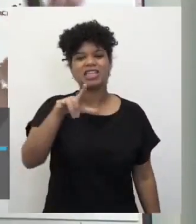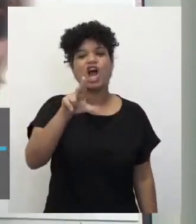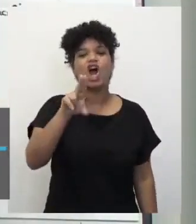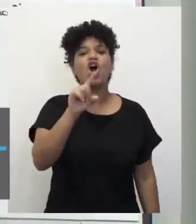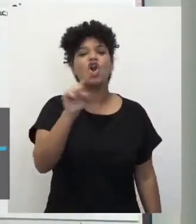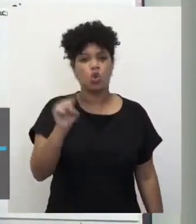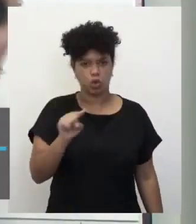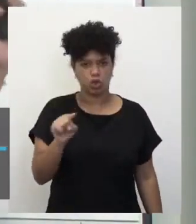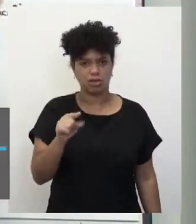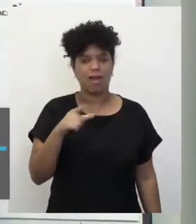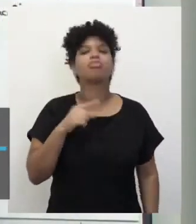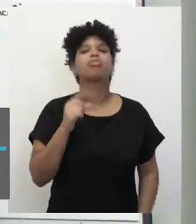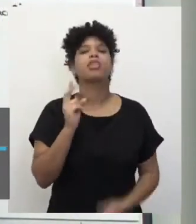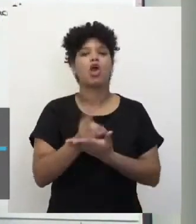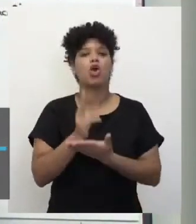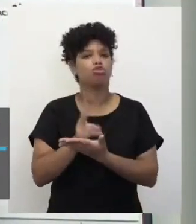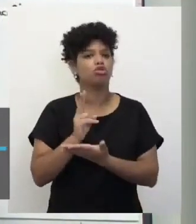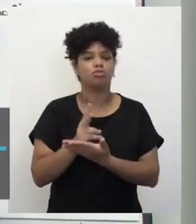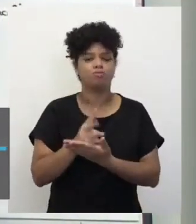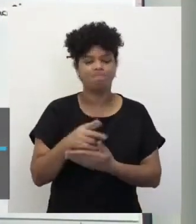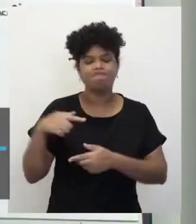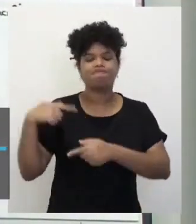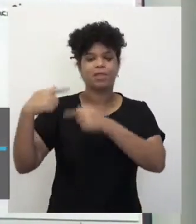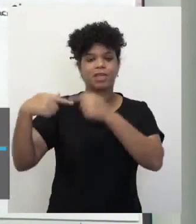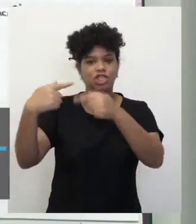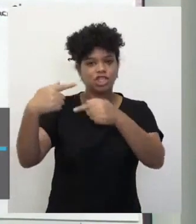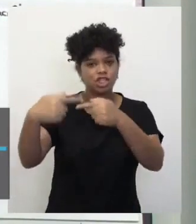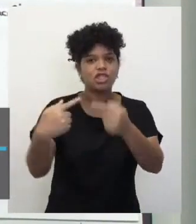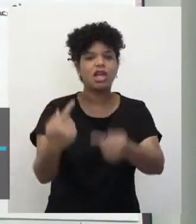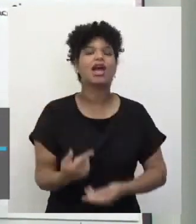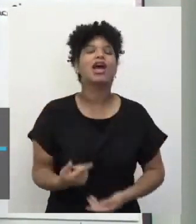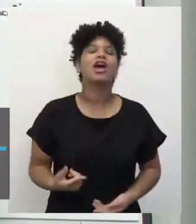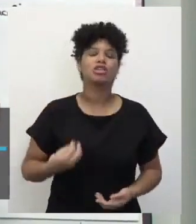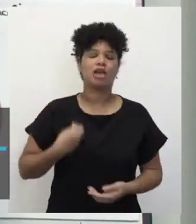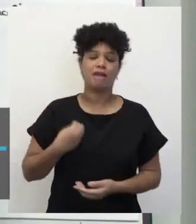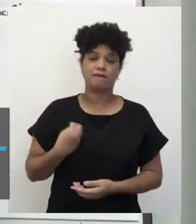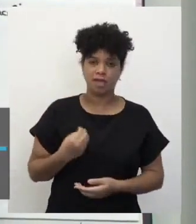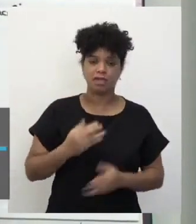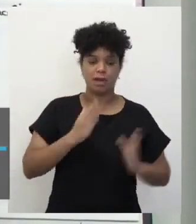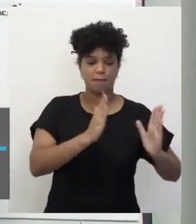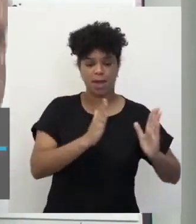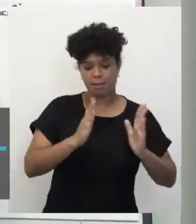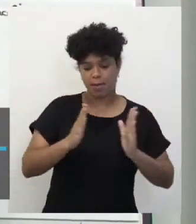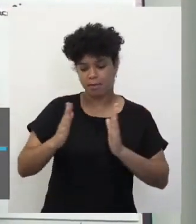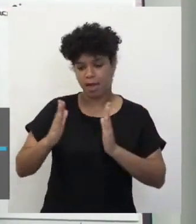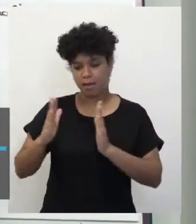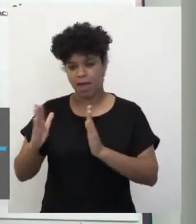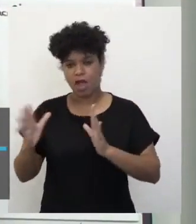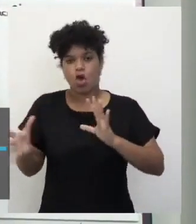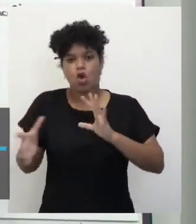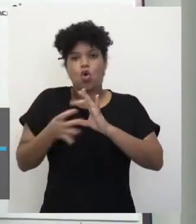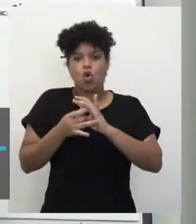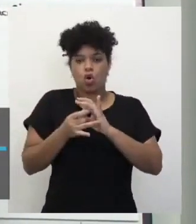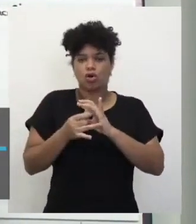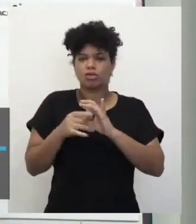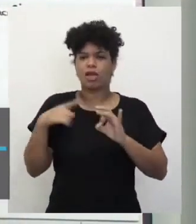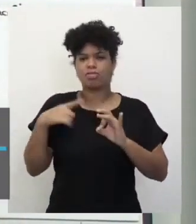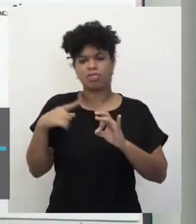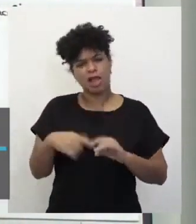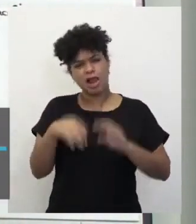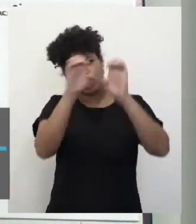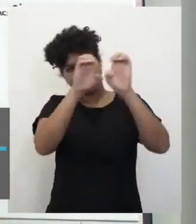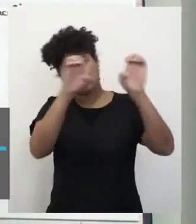feitos, né? Construídos com uma mesma finalidade, né? Em épocas muito próximas e mantém, inclusive, um padrão, né? Um